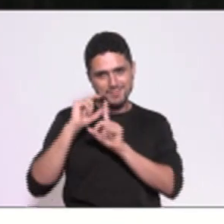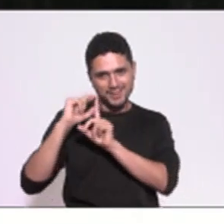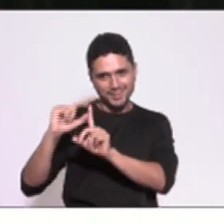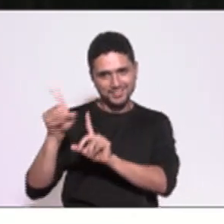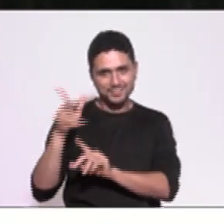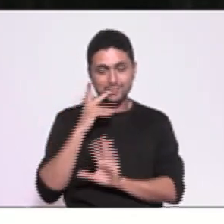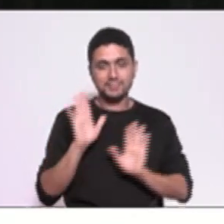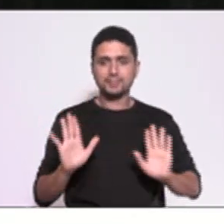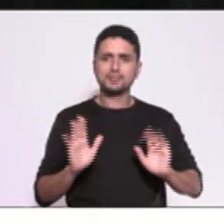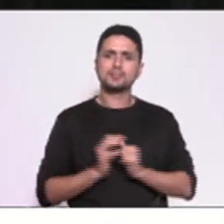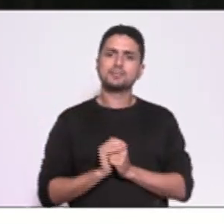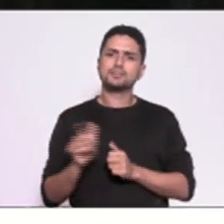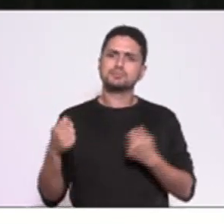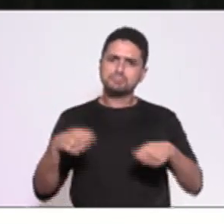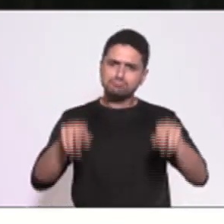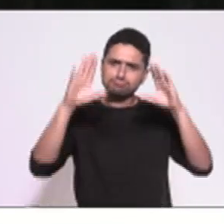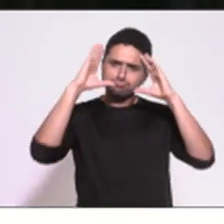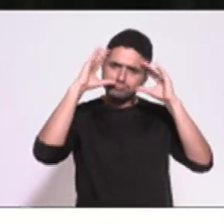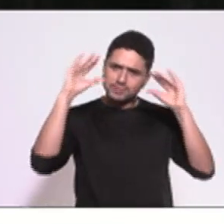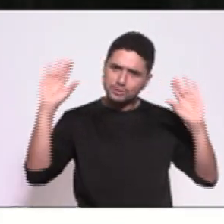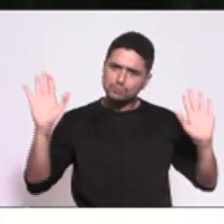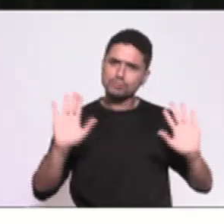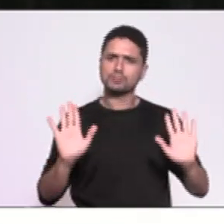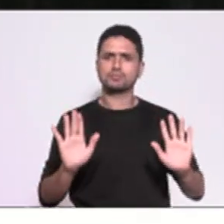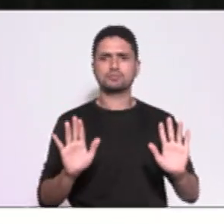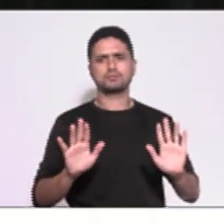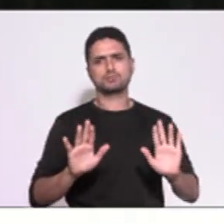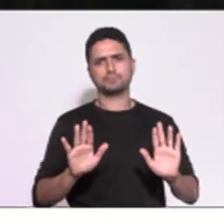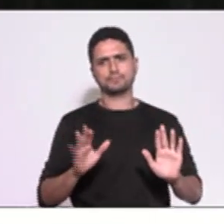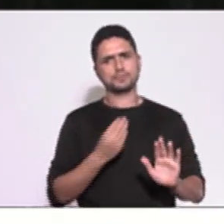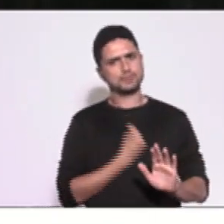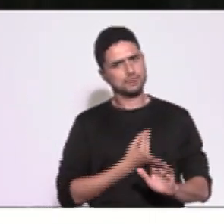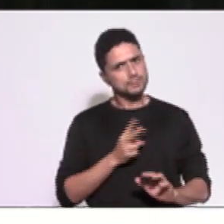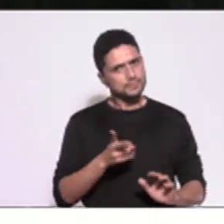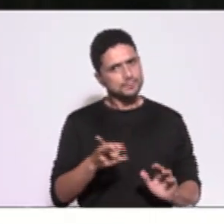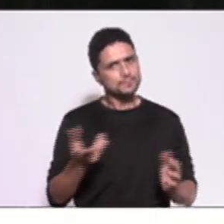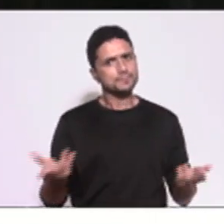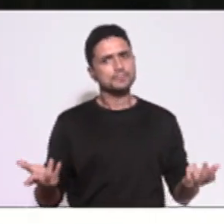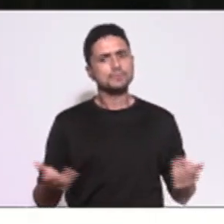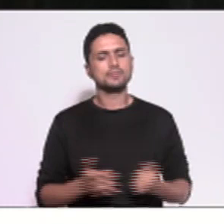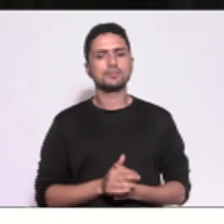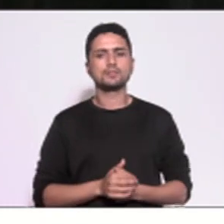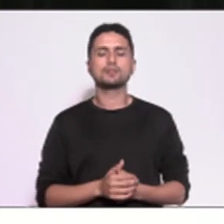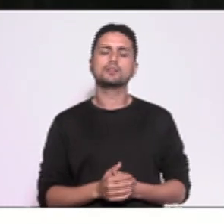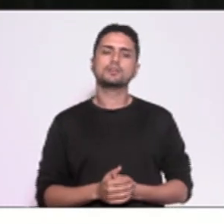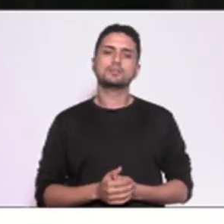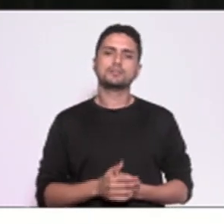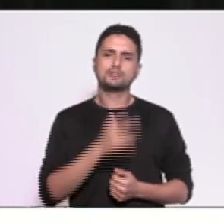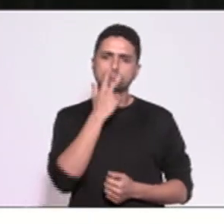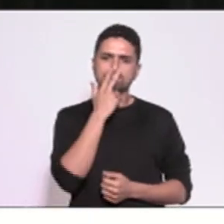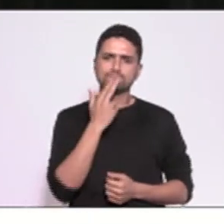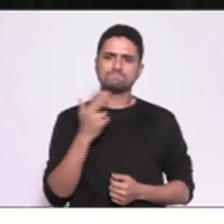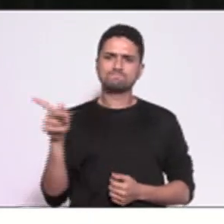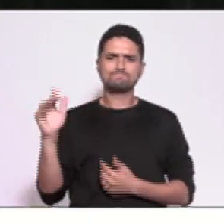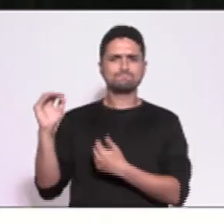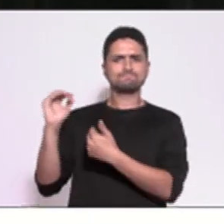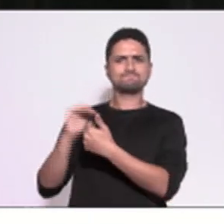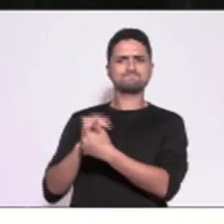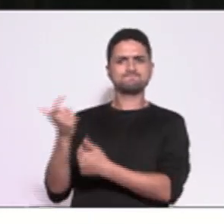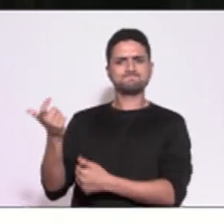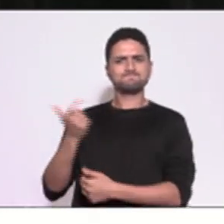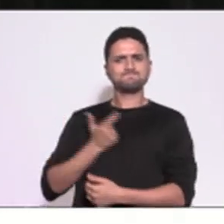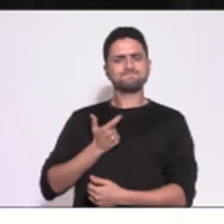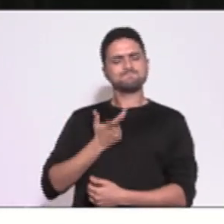e ficar tranquilo, está tudo certo, não é o fim do mundo. E eu usei, aquilo ali foi muito forte. E quando eu, às vezes,